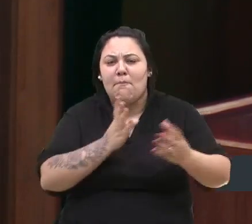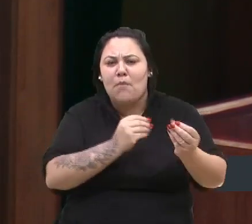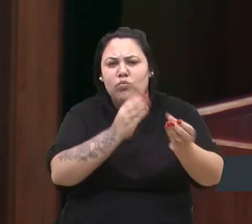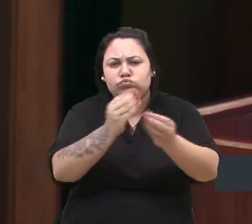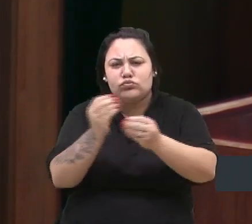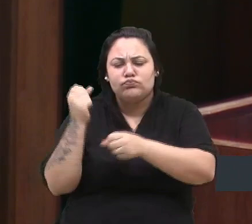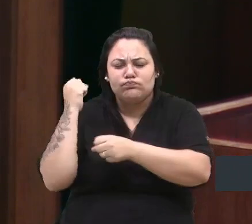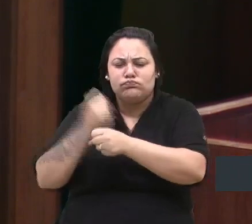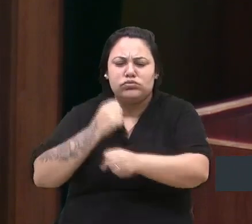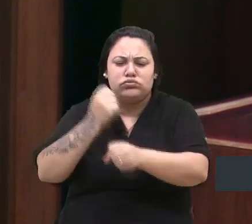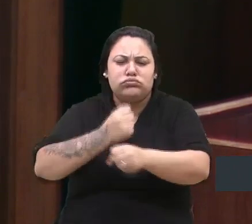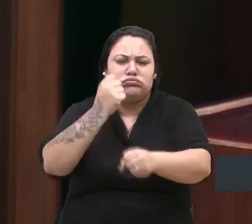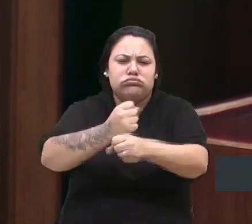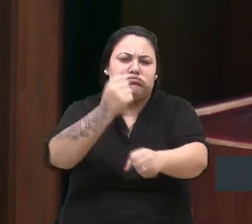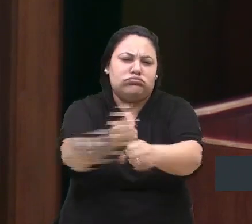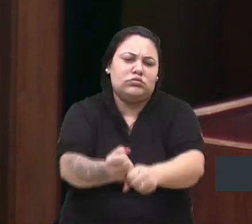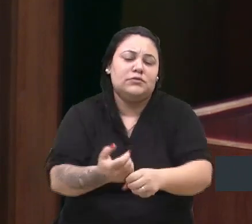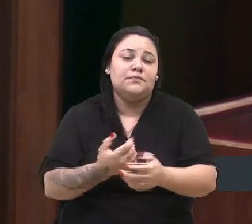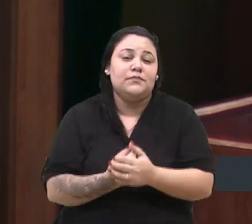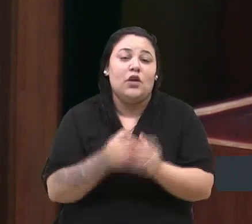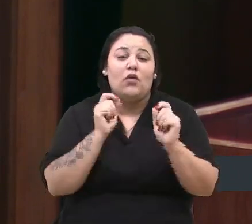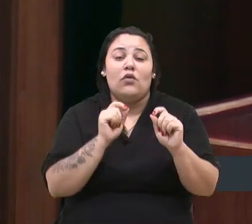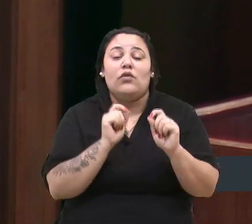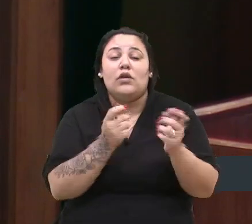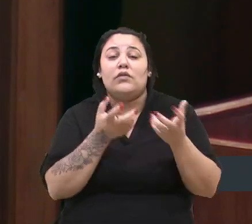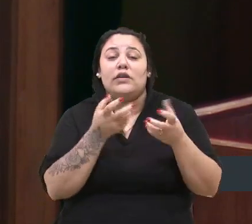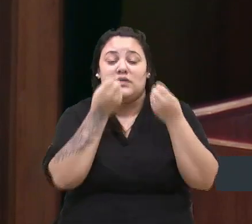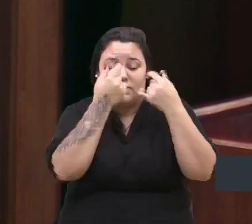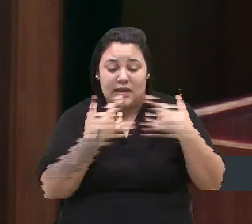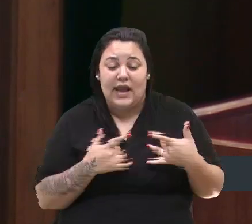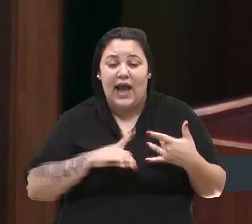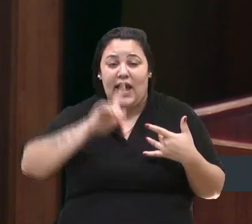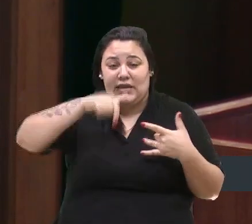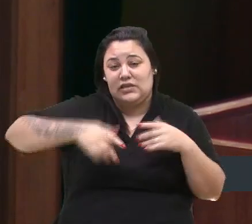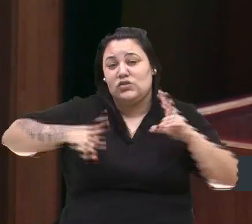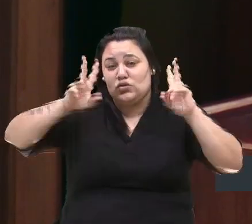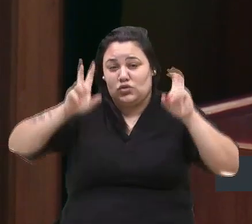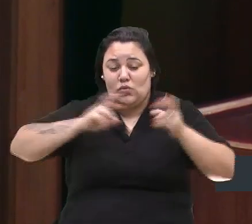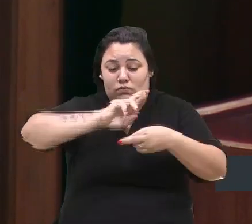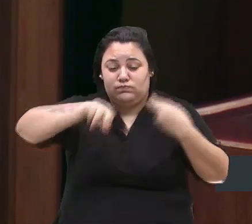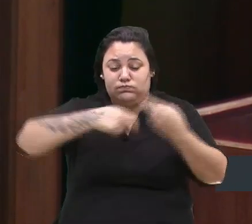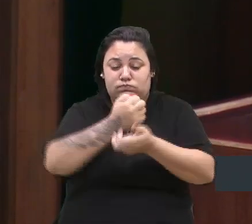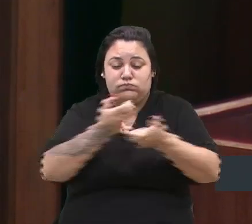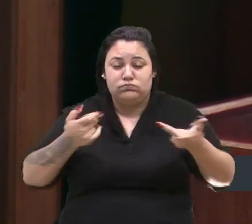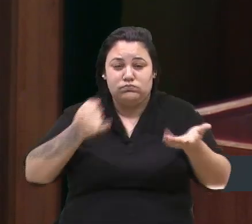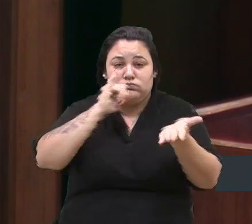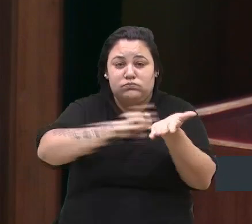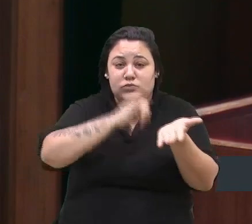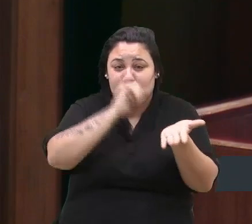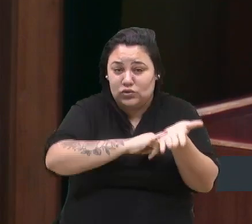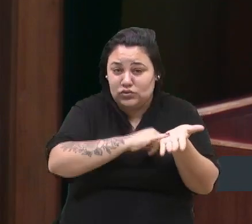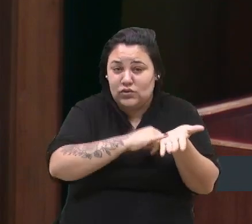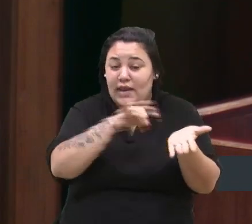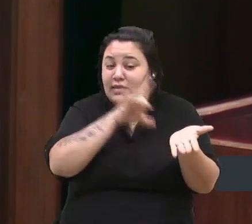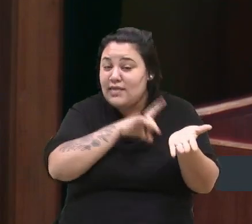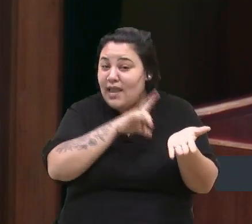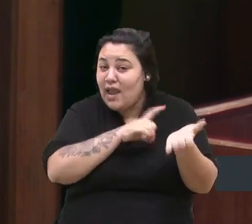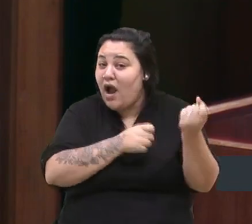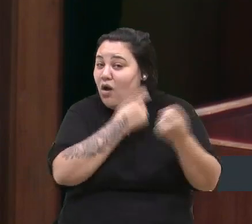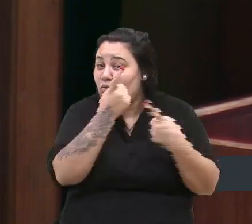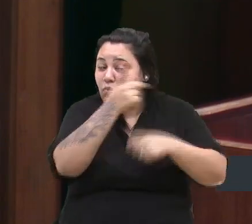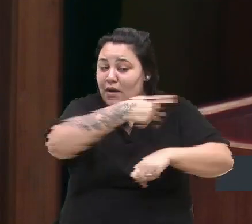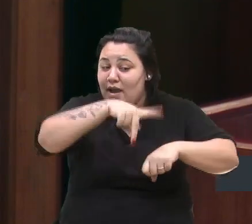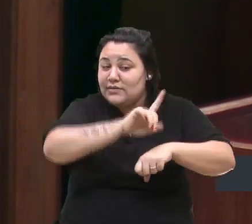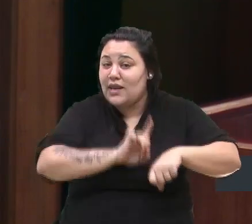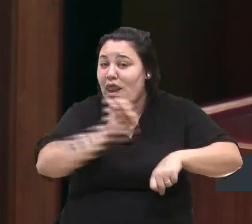anos. E o que eu queria dizer aqui sobre essa questão dos impostos é que nós temos países hoje na